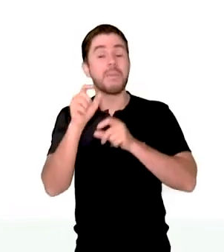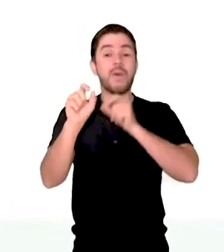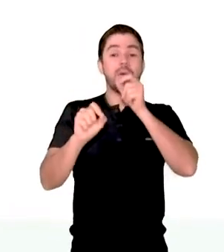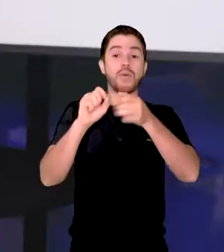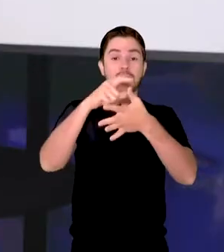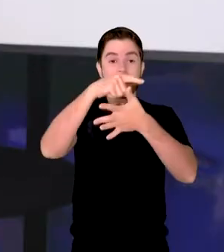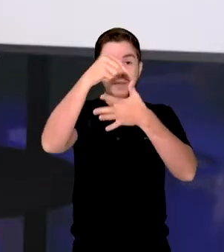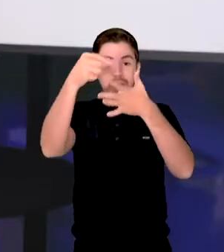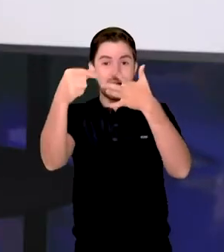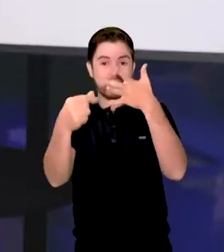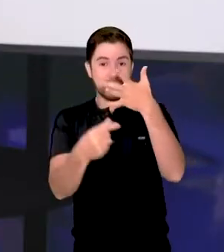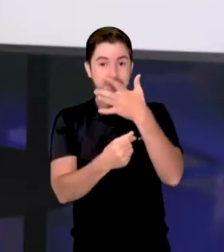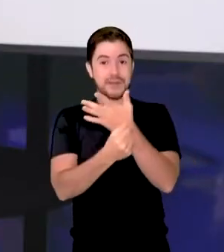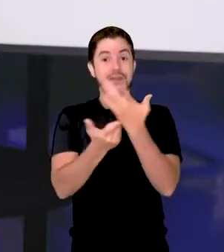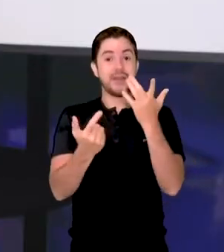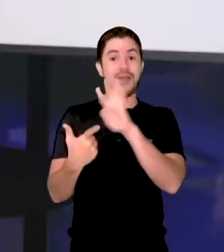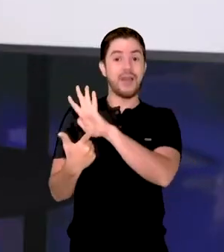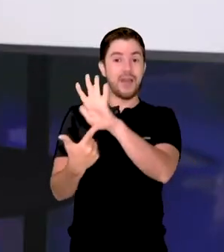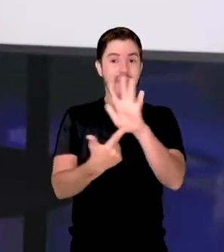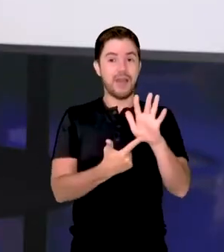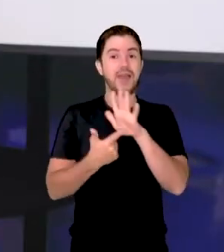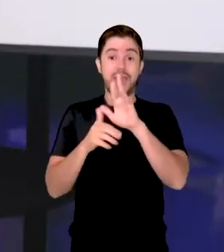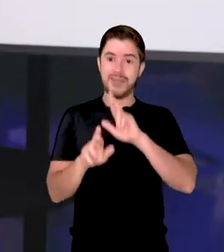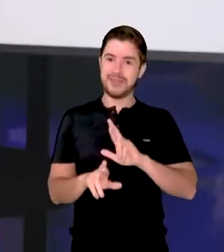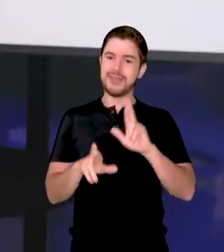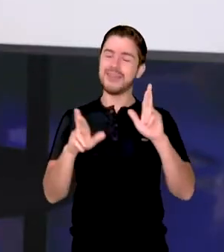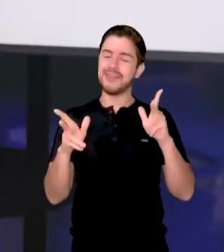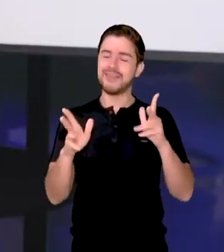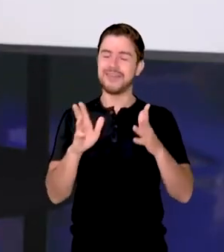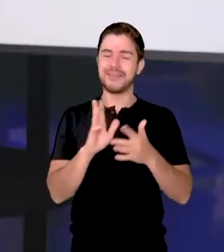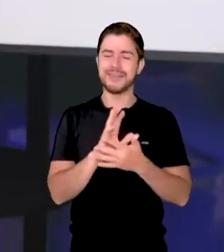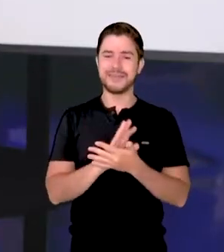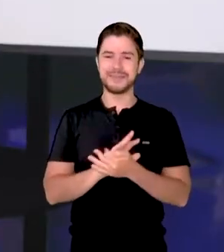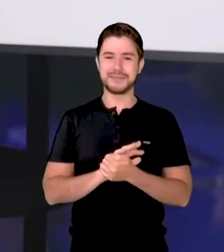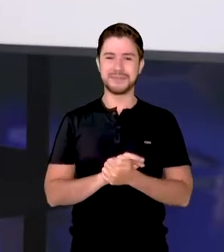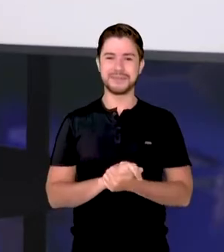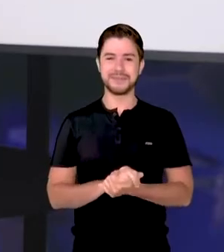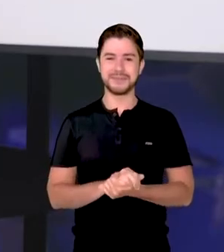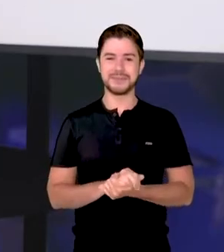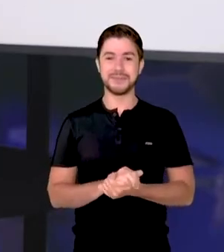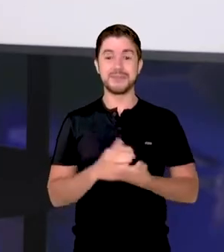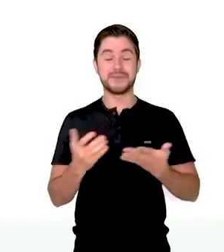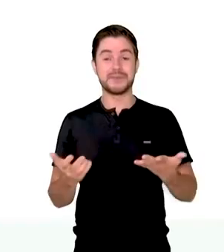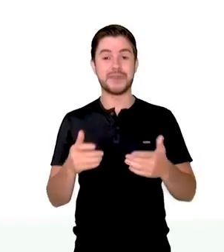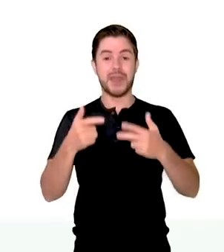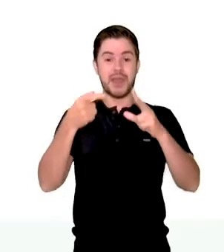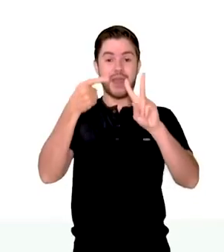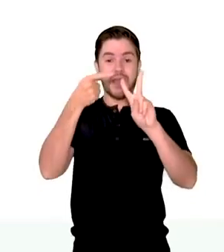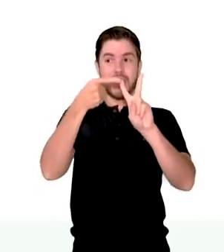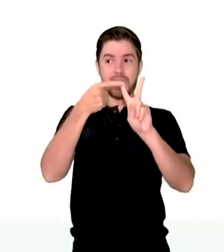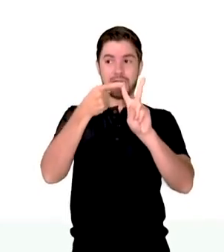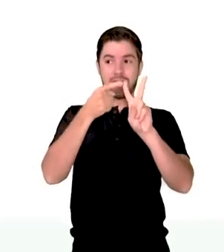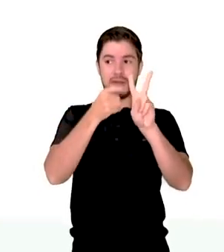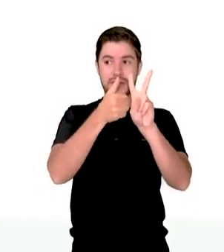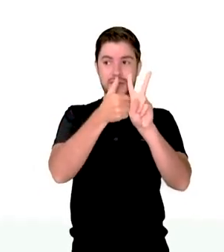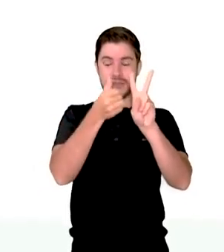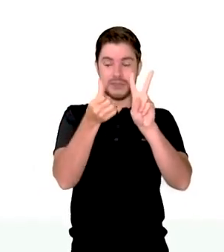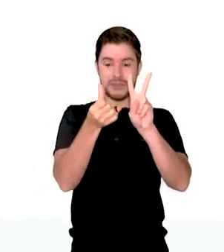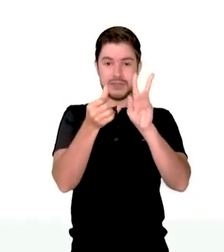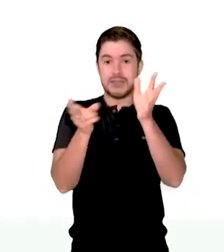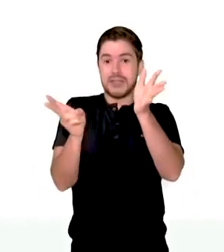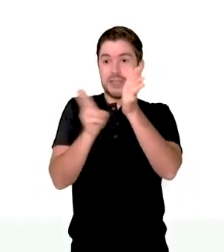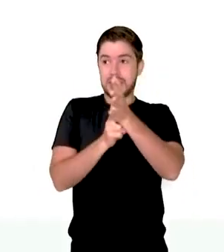pequenos detalhes aí fechado por quê que eu vou trazer de uma forma diferente raiz quadrada de 16